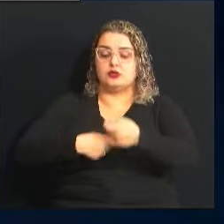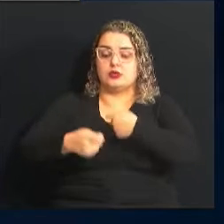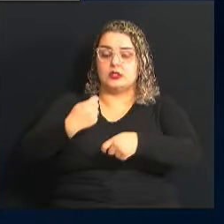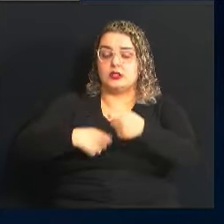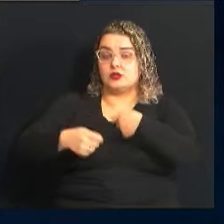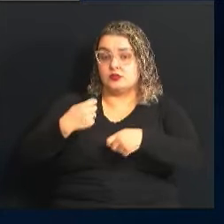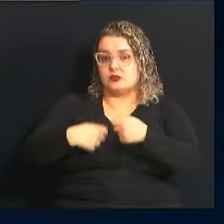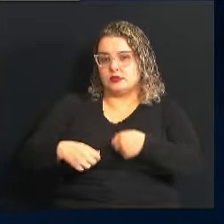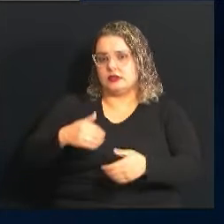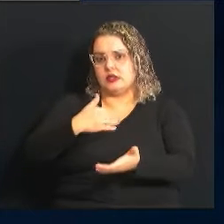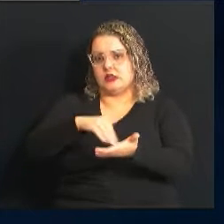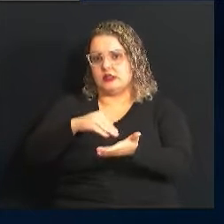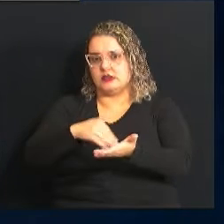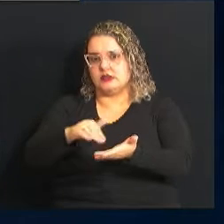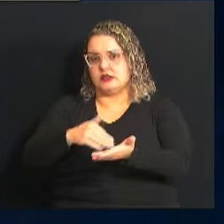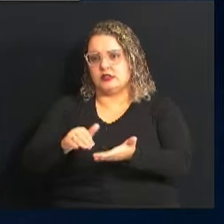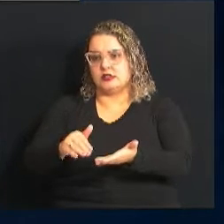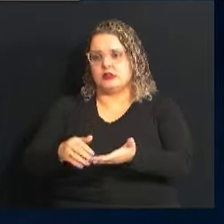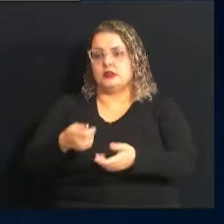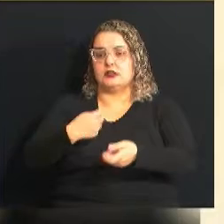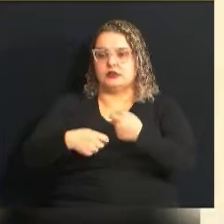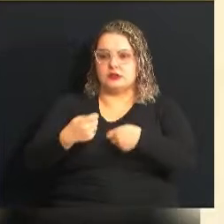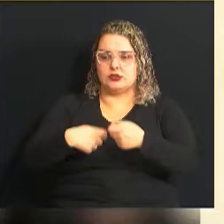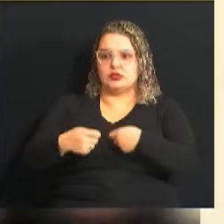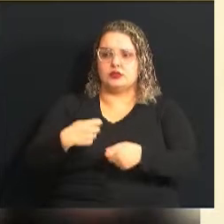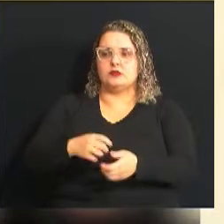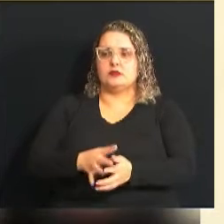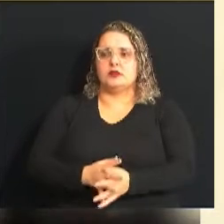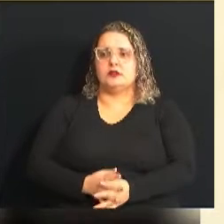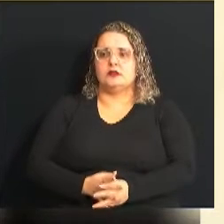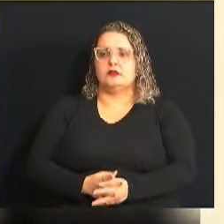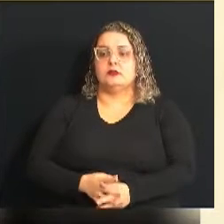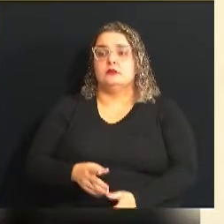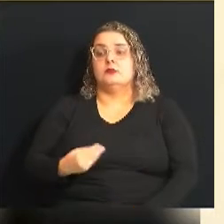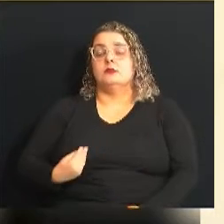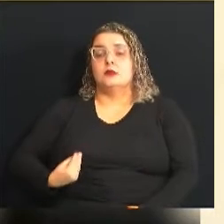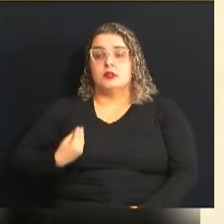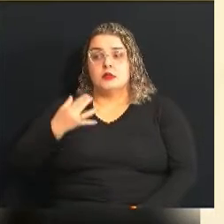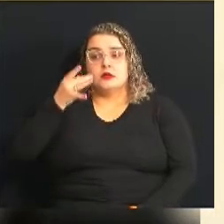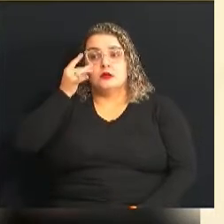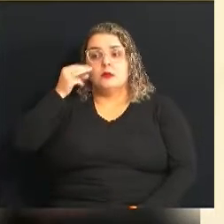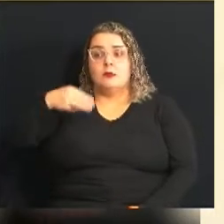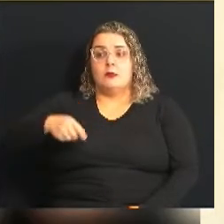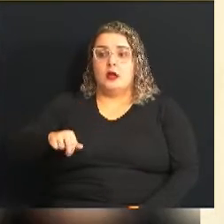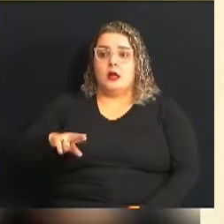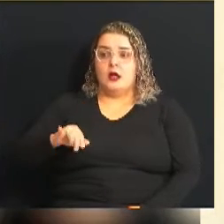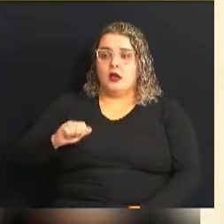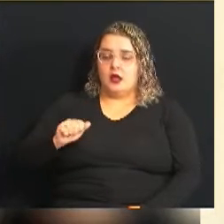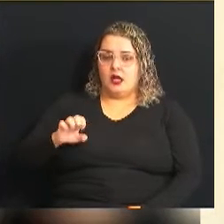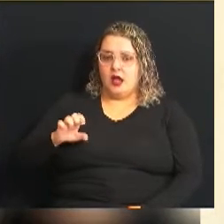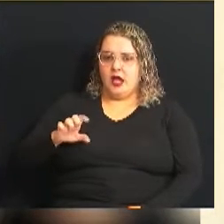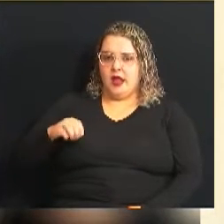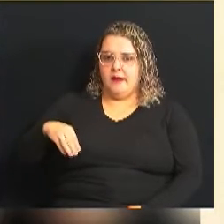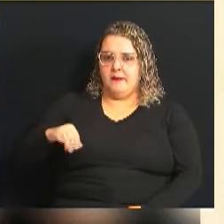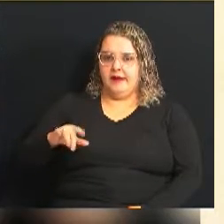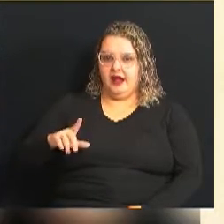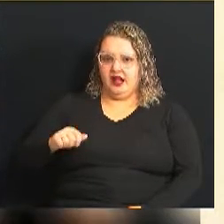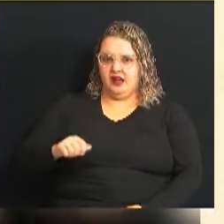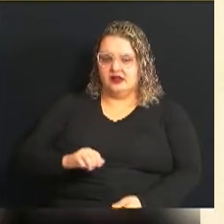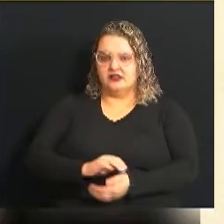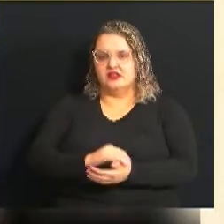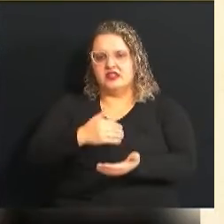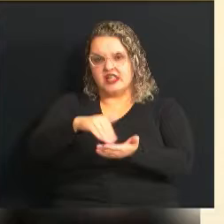da Secretaria Municipal de Administração. Presente na reunião, Maria Emília de Arruda, secretária municipal